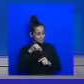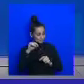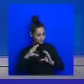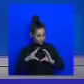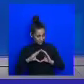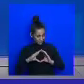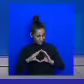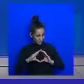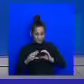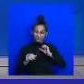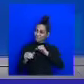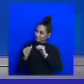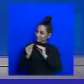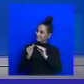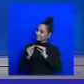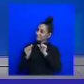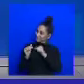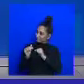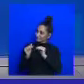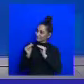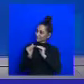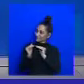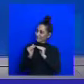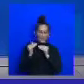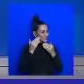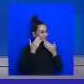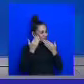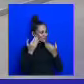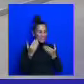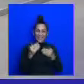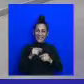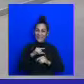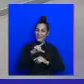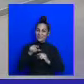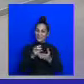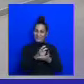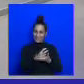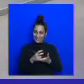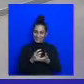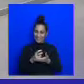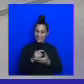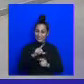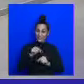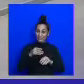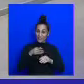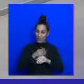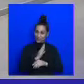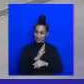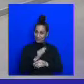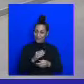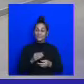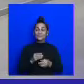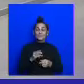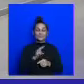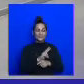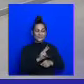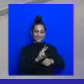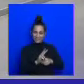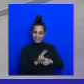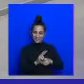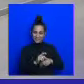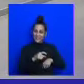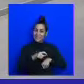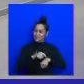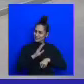confirmam as bolas sorteadas? Sim, confirmo. Sim, confirmo. Muito obrigada. Essa foi a quina, sorteio realizado e validado pelos